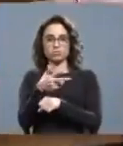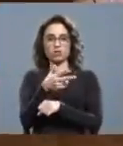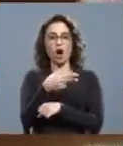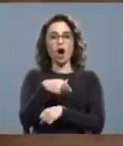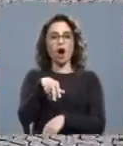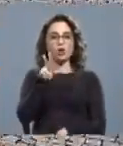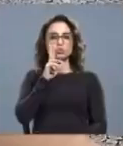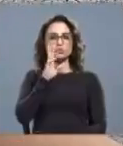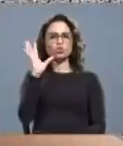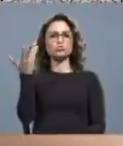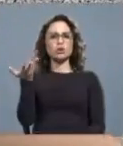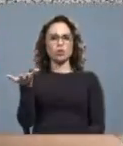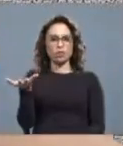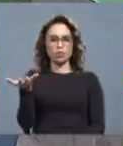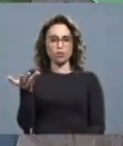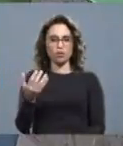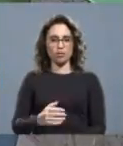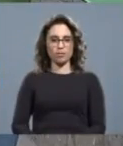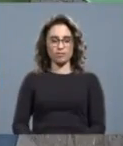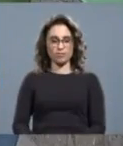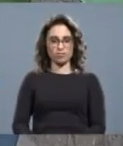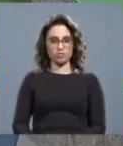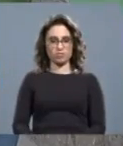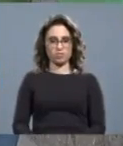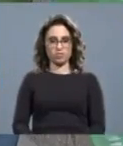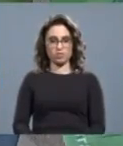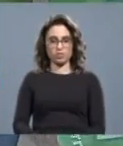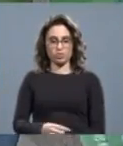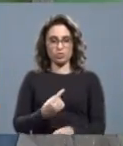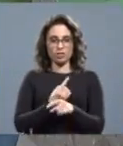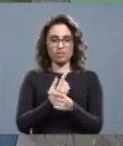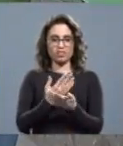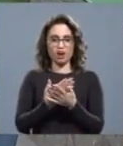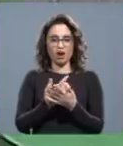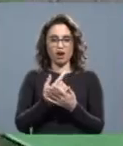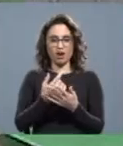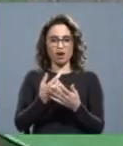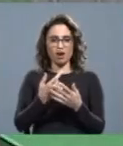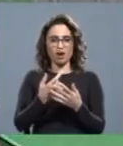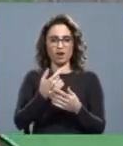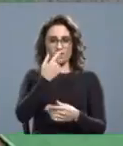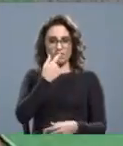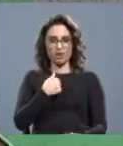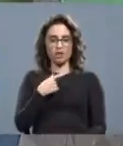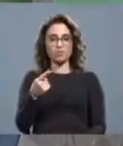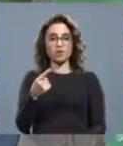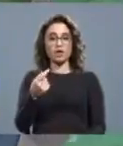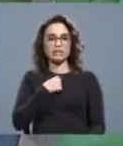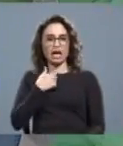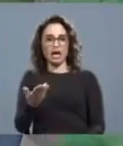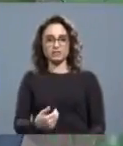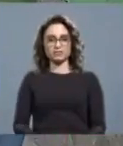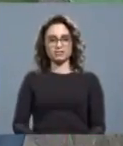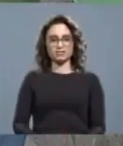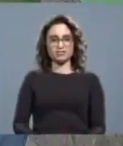O que é que aconteceu? Porque são esfolados pelos... Por esta casa. Por esta casa.